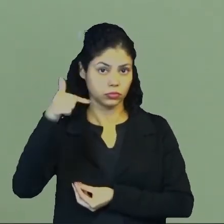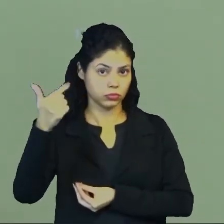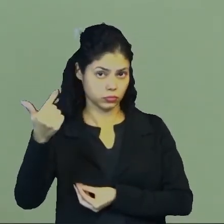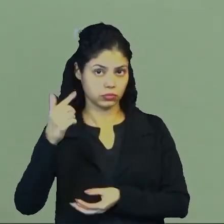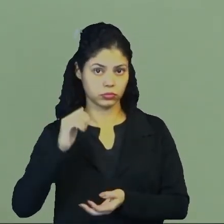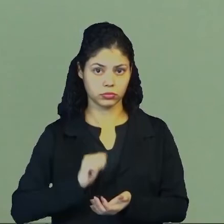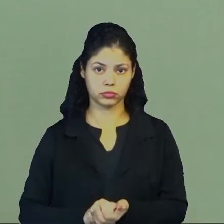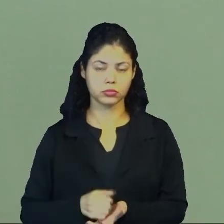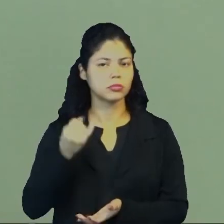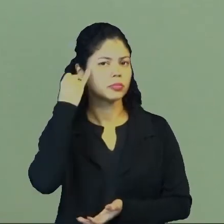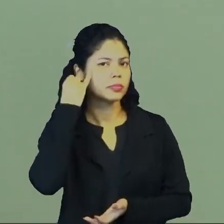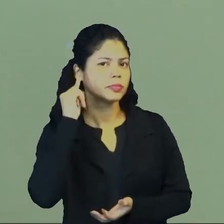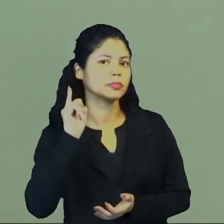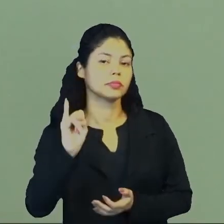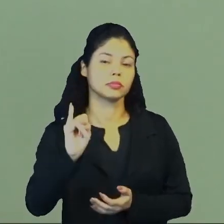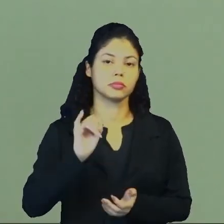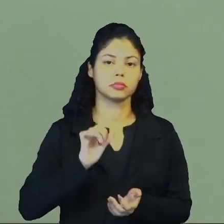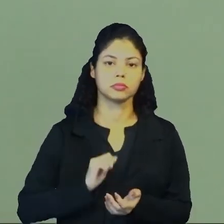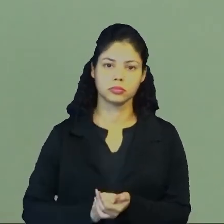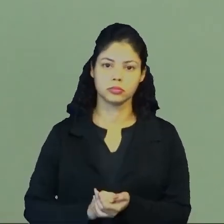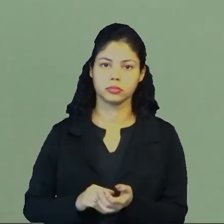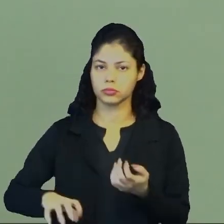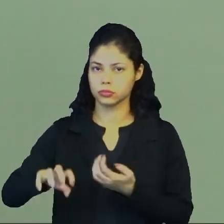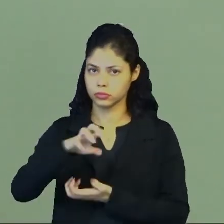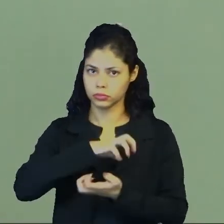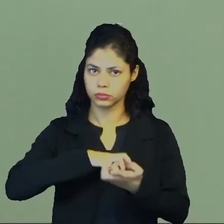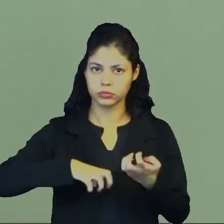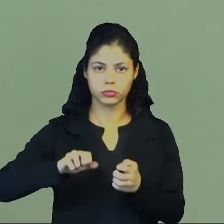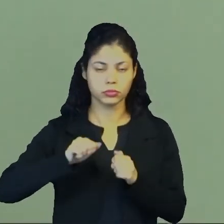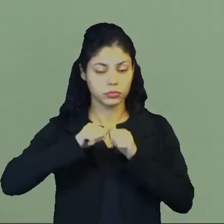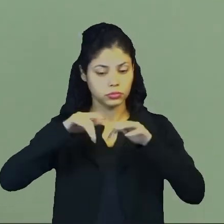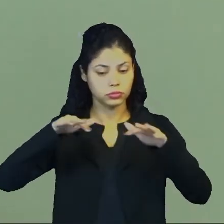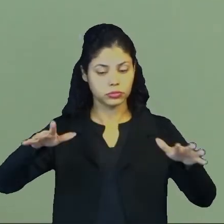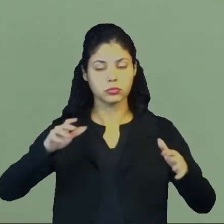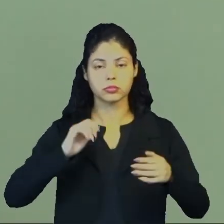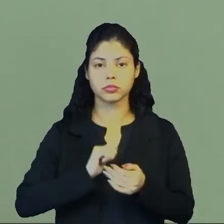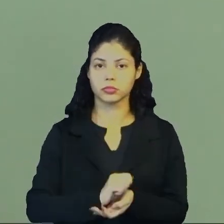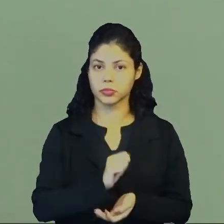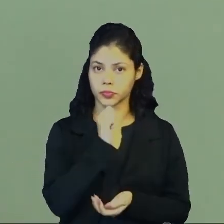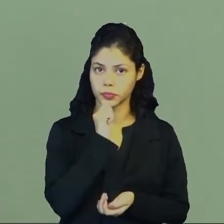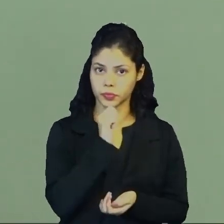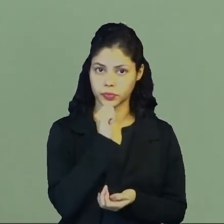a ideia de que se a revolução se espalhasse, né,